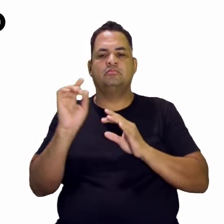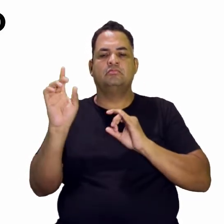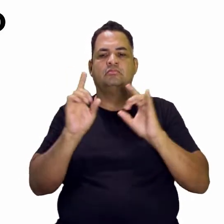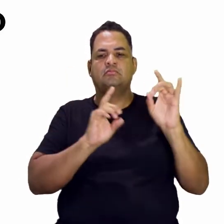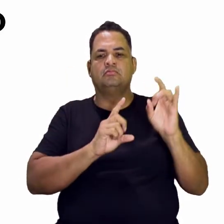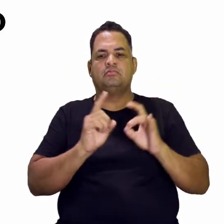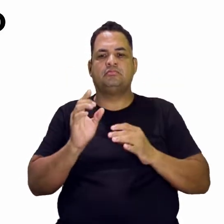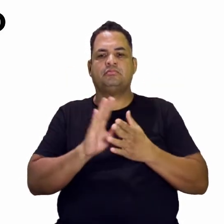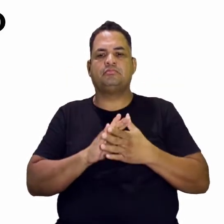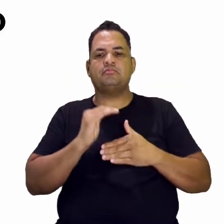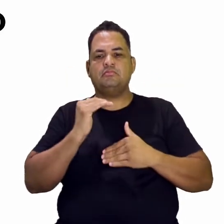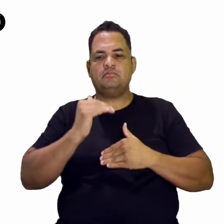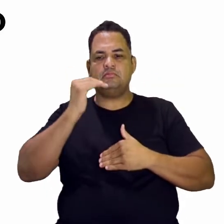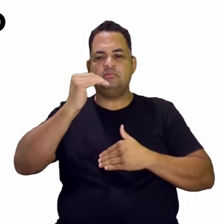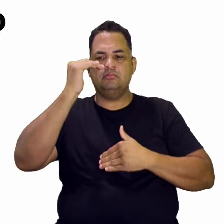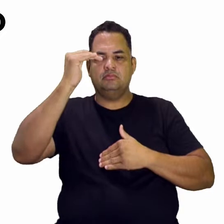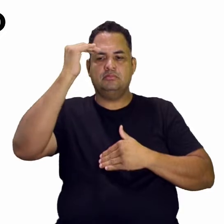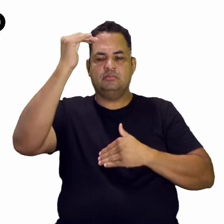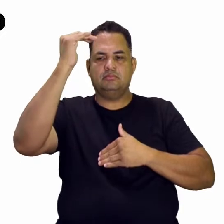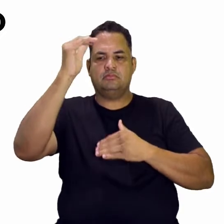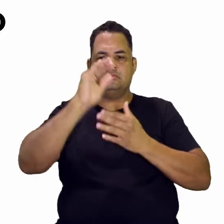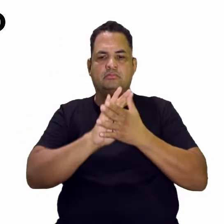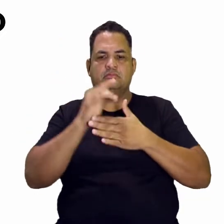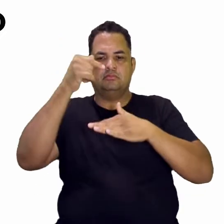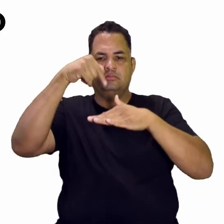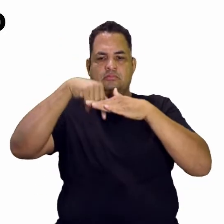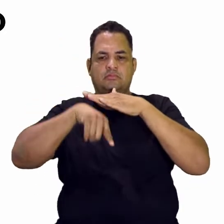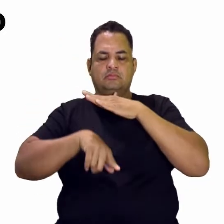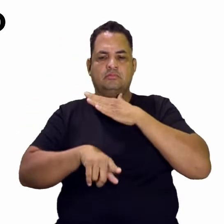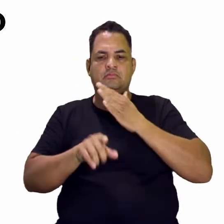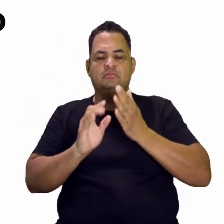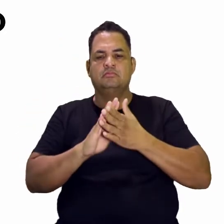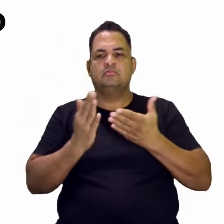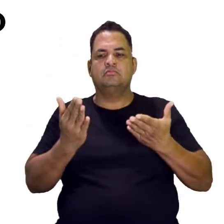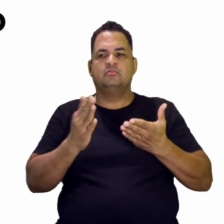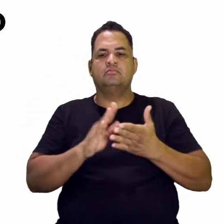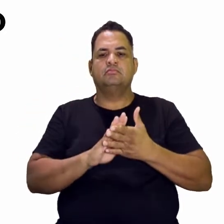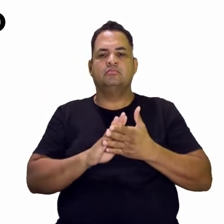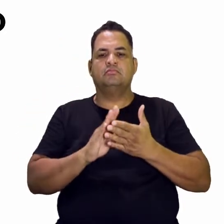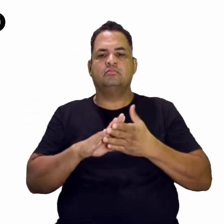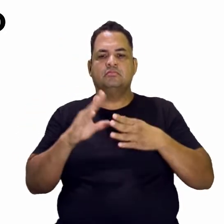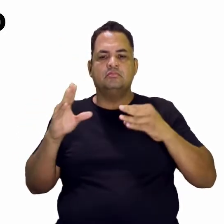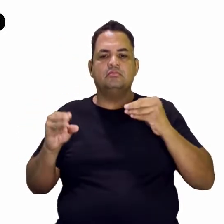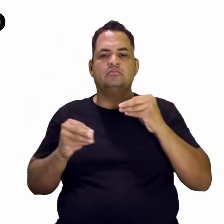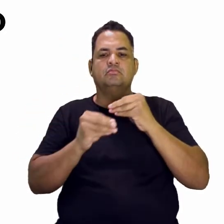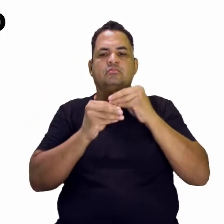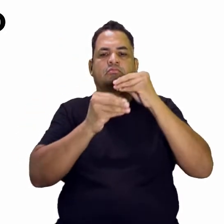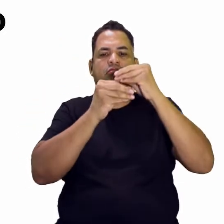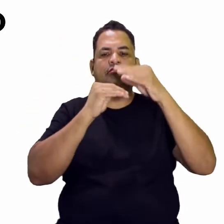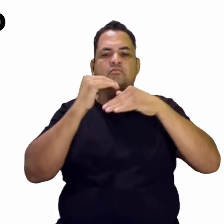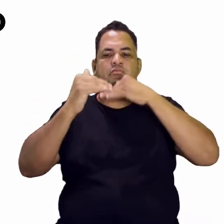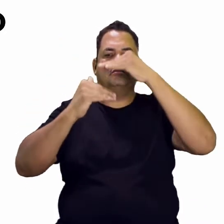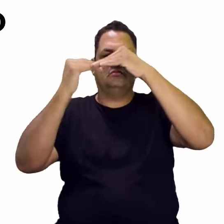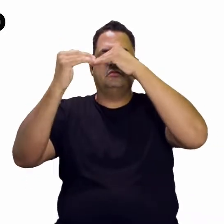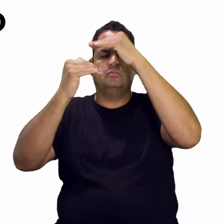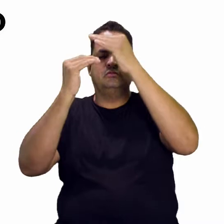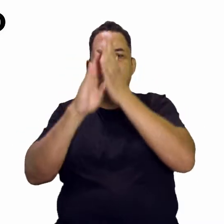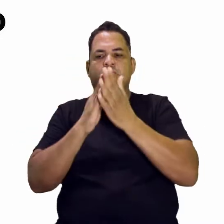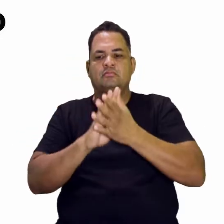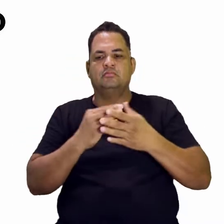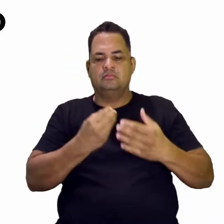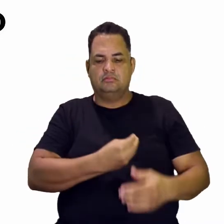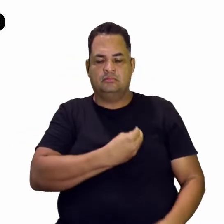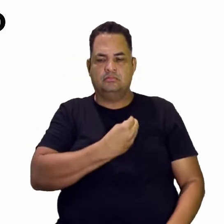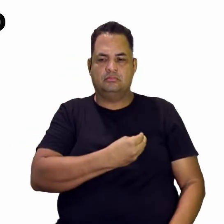a cada nível, elas vão se aprofundando, ou seja, elas vão acompanhando o desenvolvimento desse